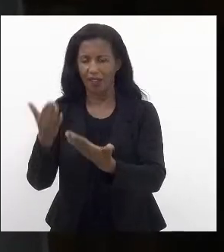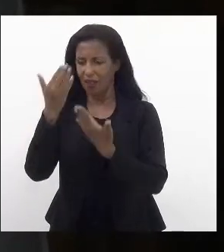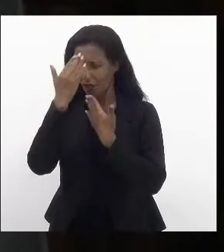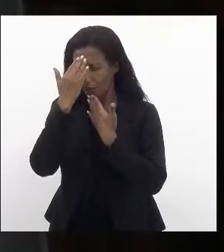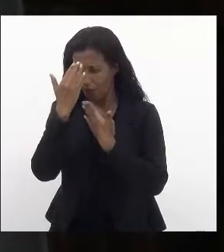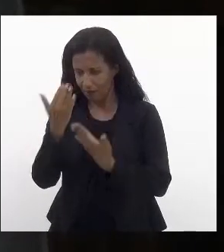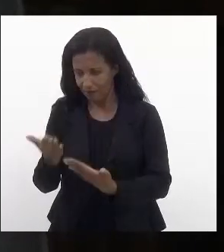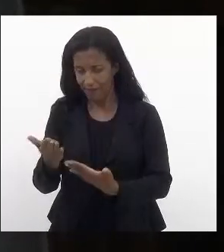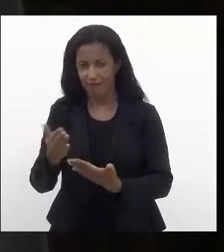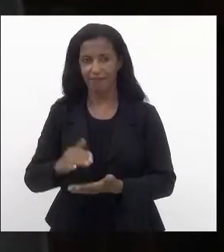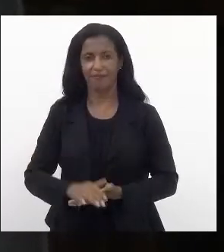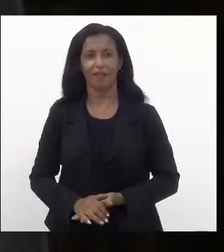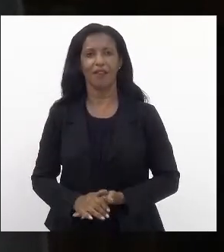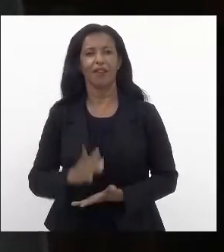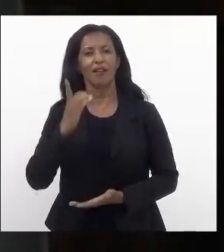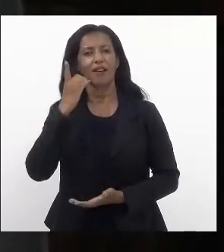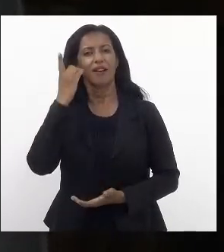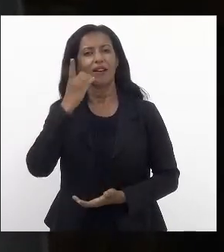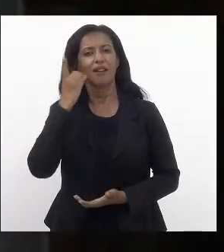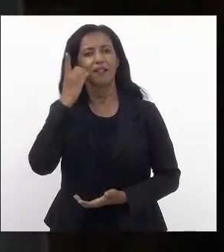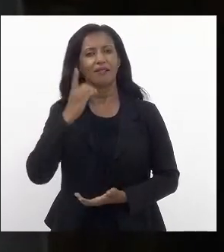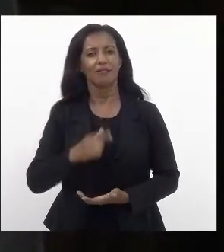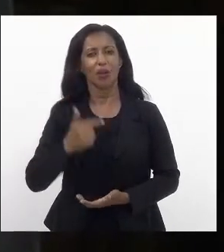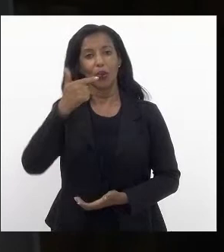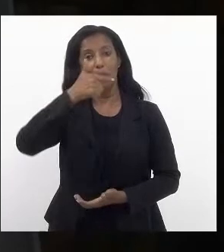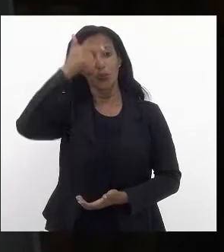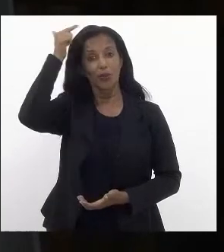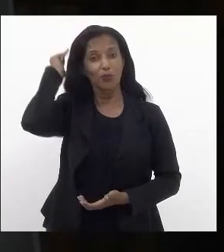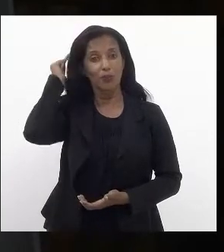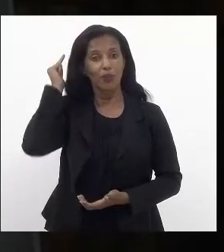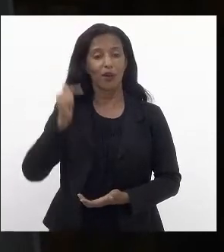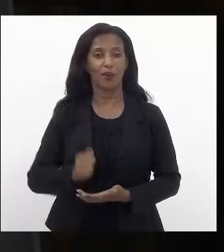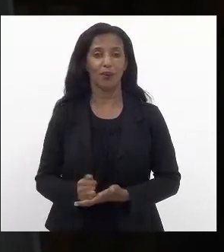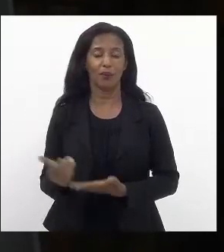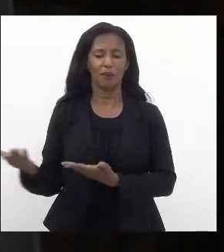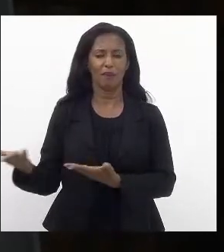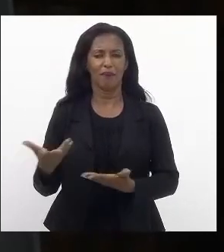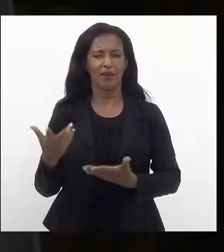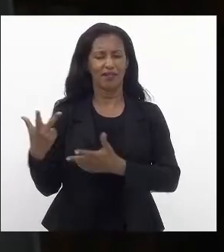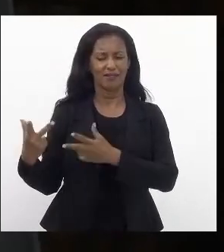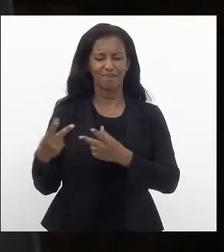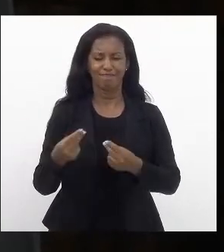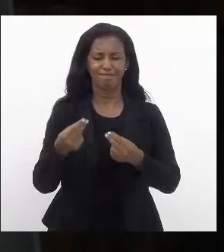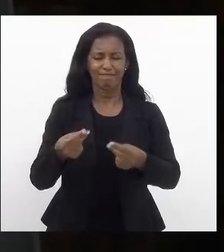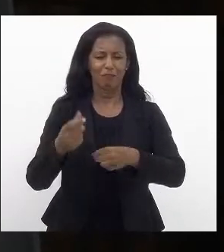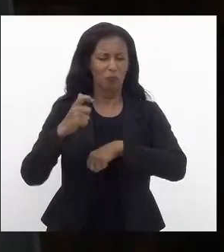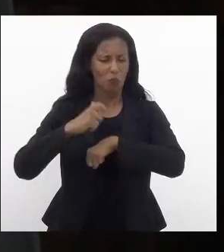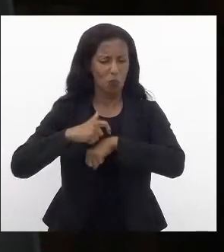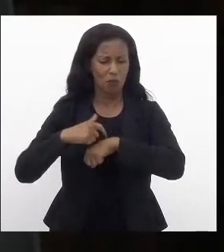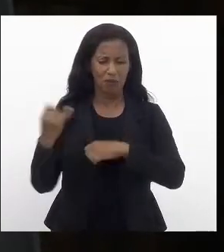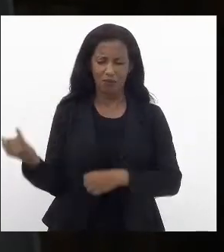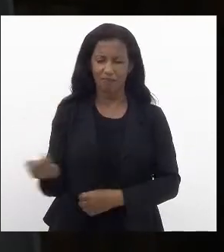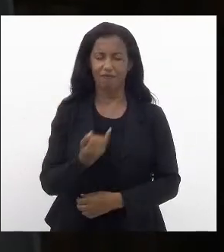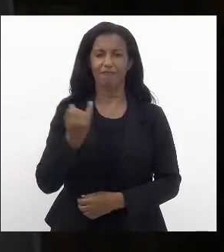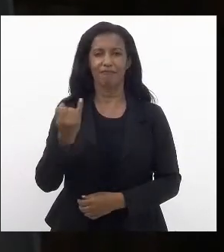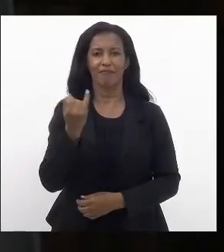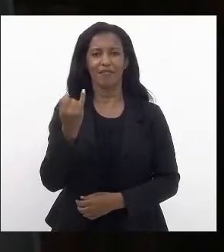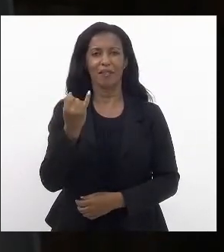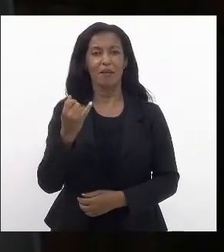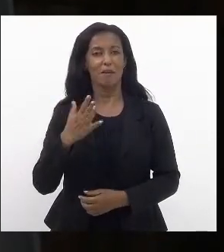agradeço ao deputado Luiz Paulo para essa homenagem, mas se fosse para